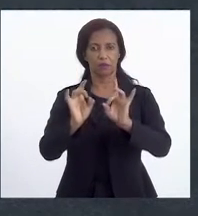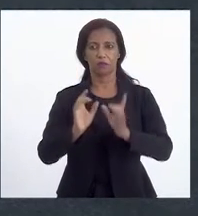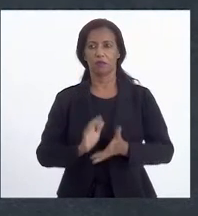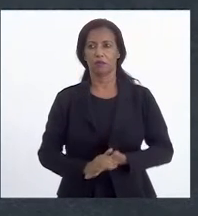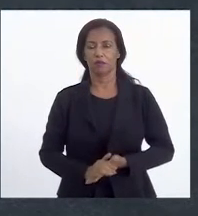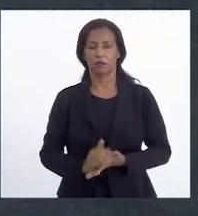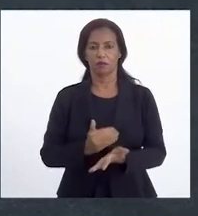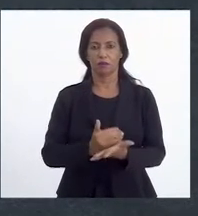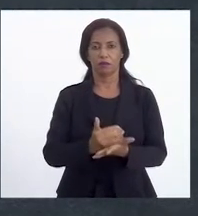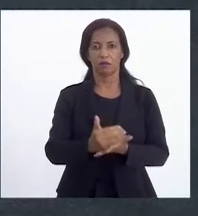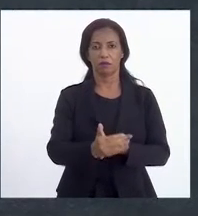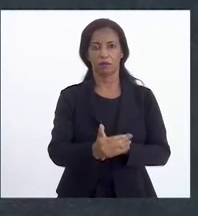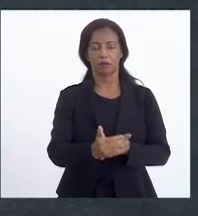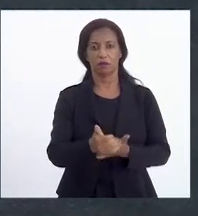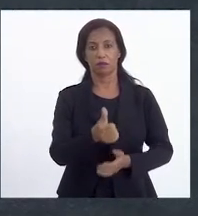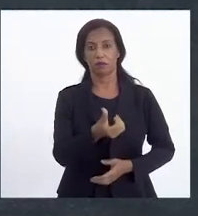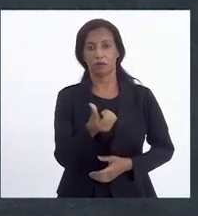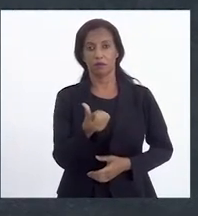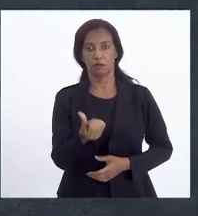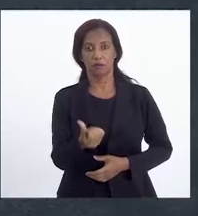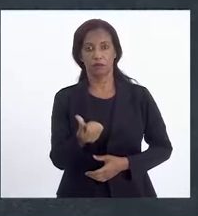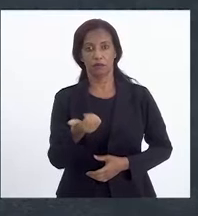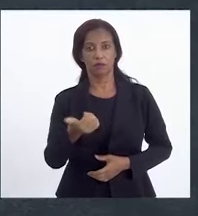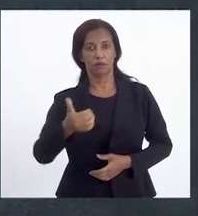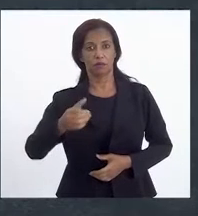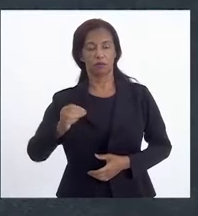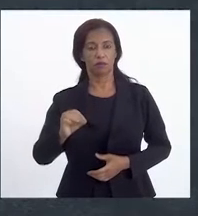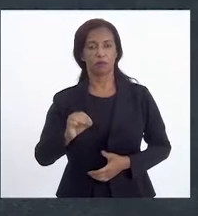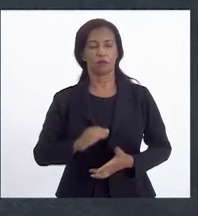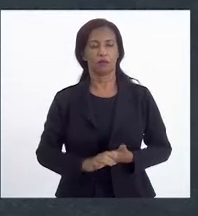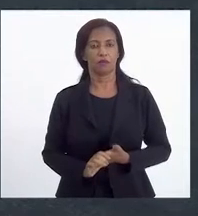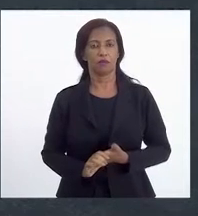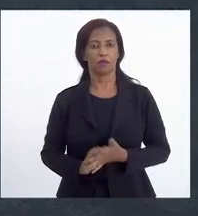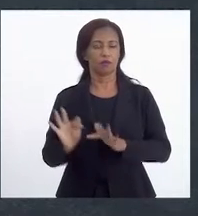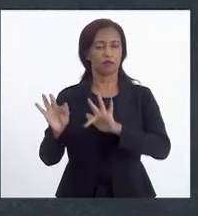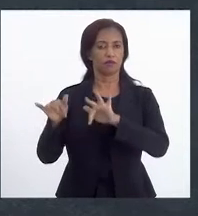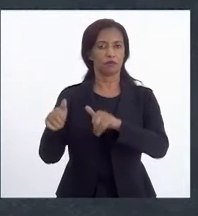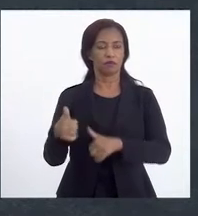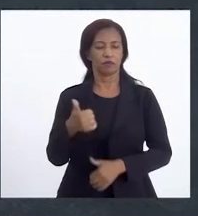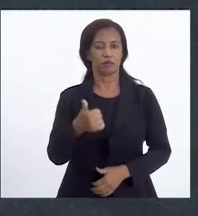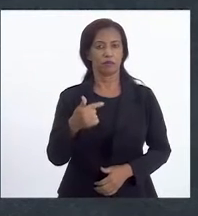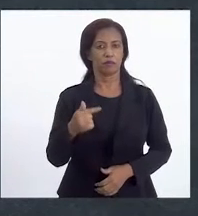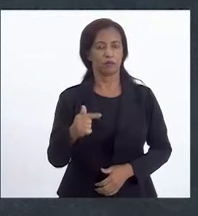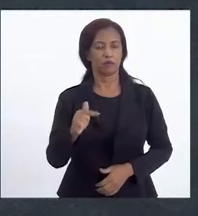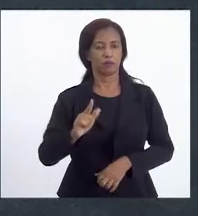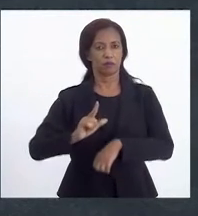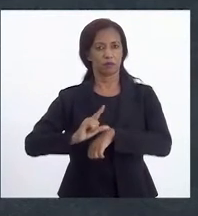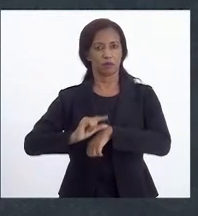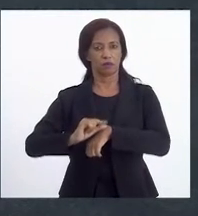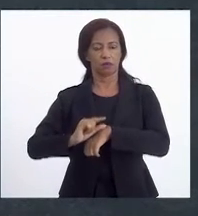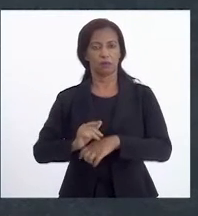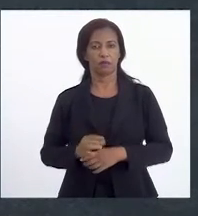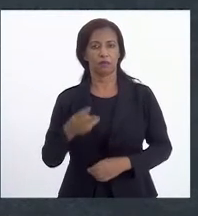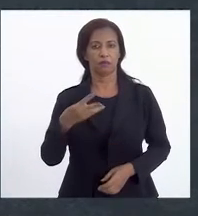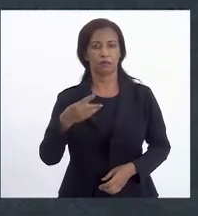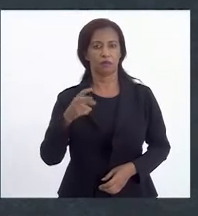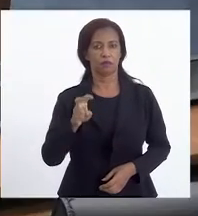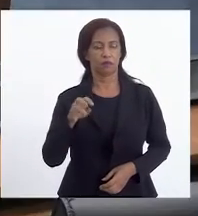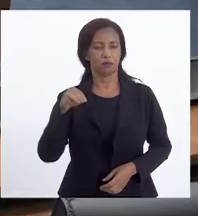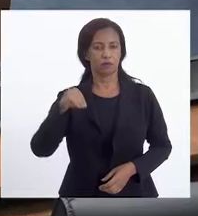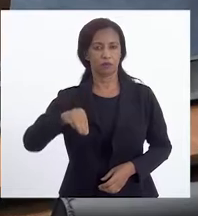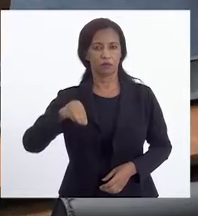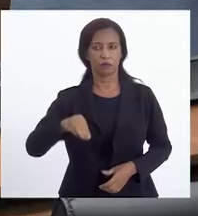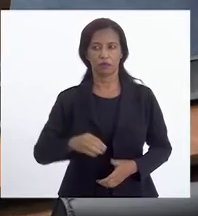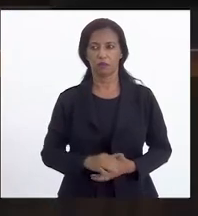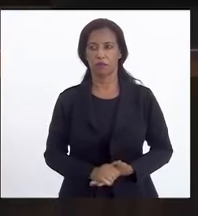que iniciado as 16:10 encerrou-se às 17:35